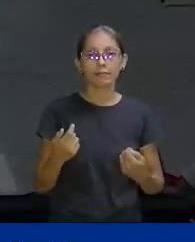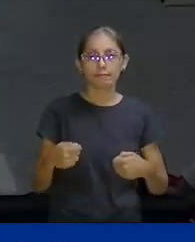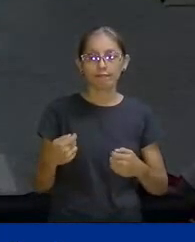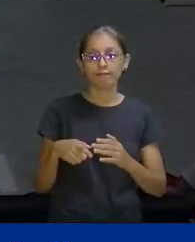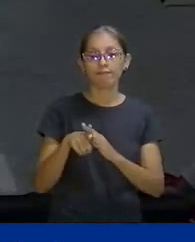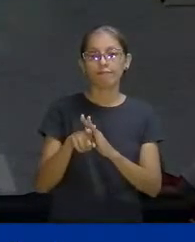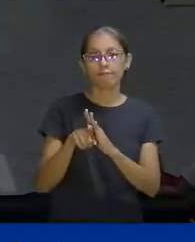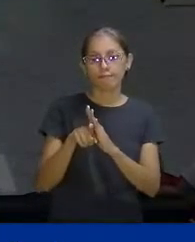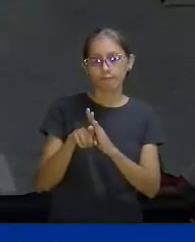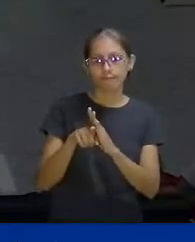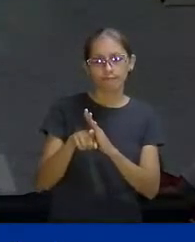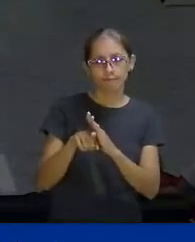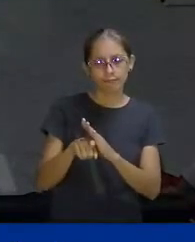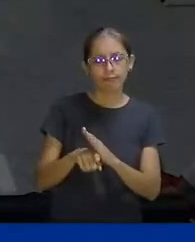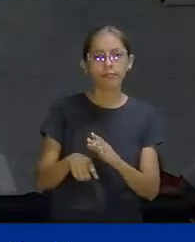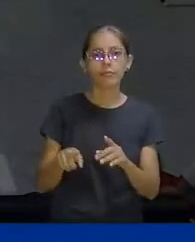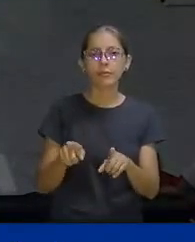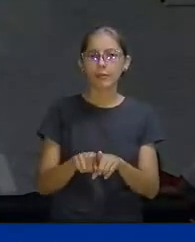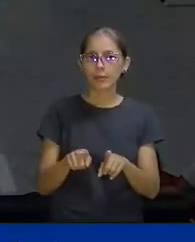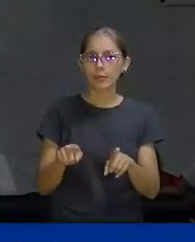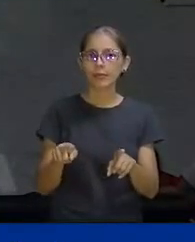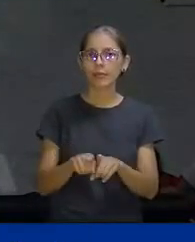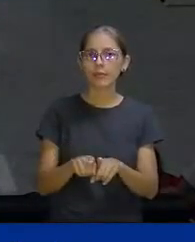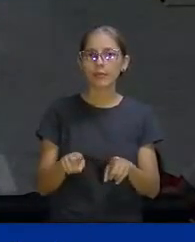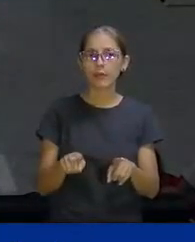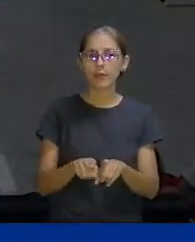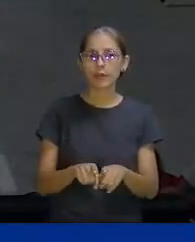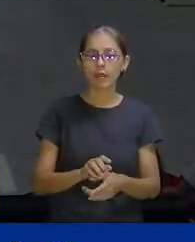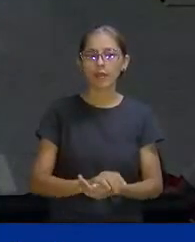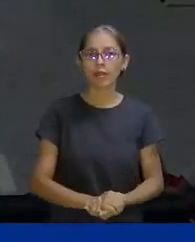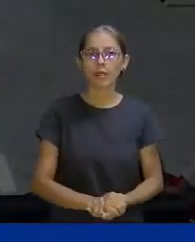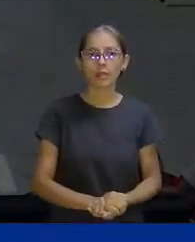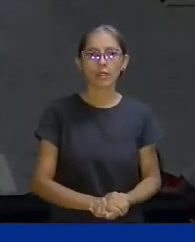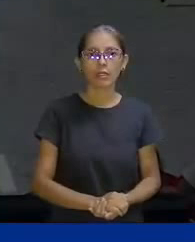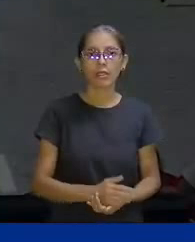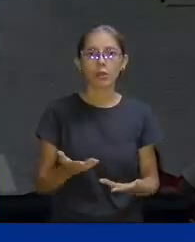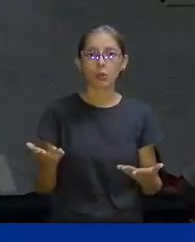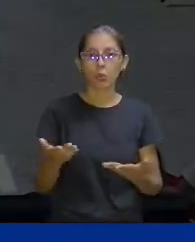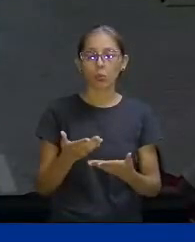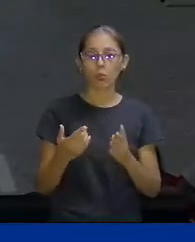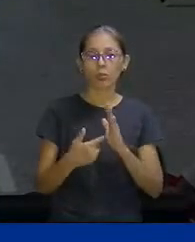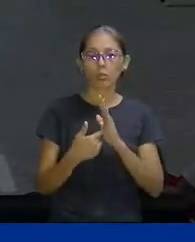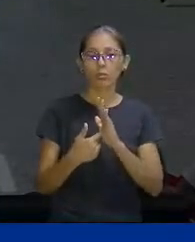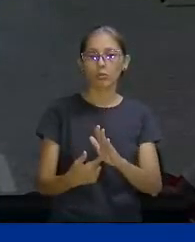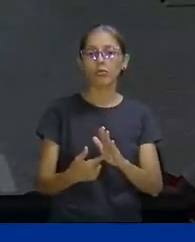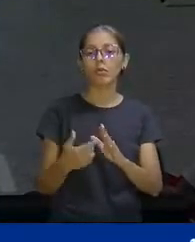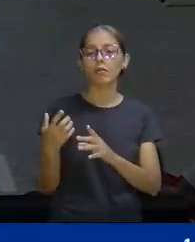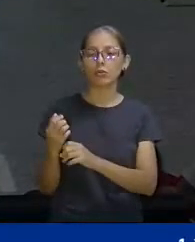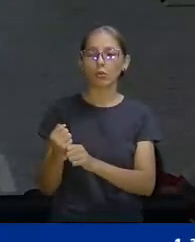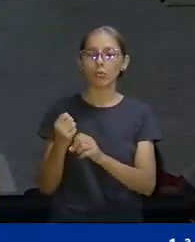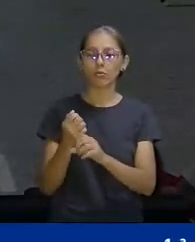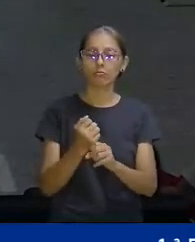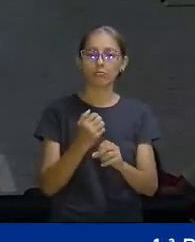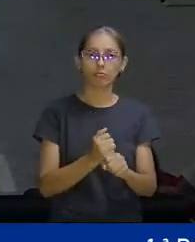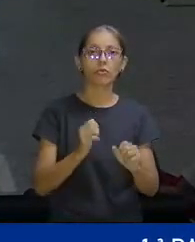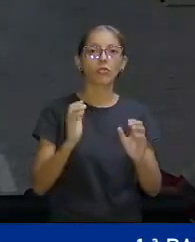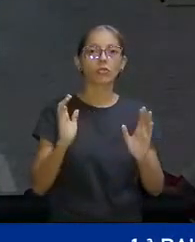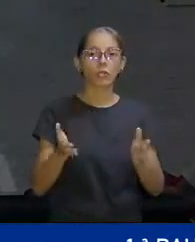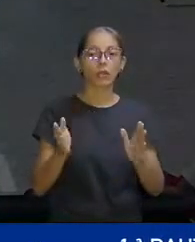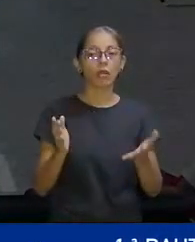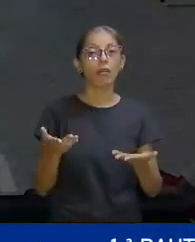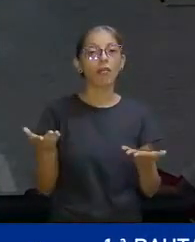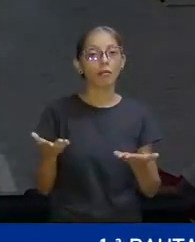respeito dos valores que foram apresentados nessa prestação de contas. Ou seja, há ali